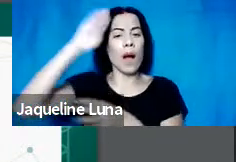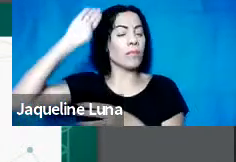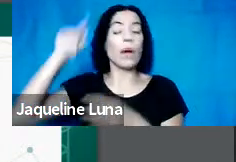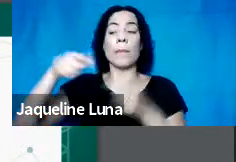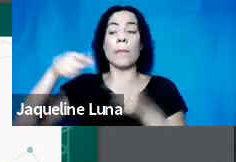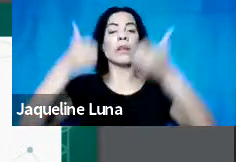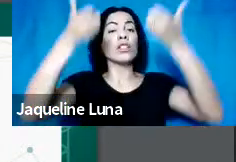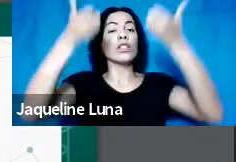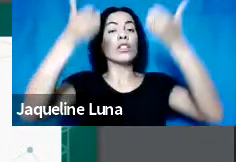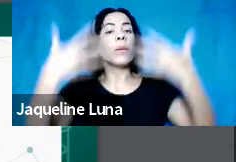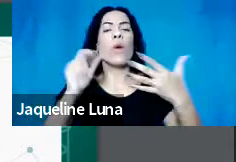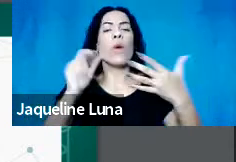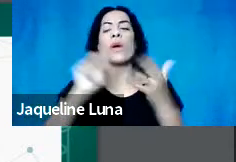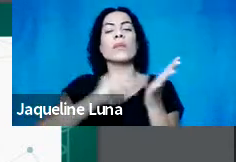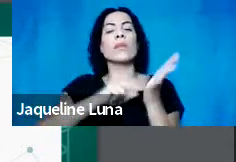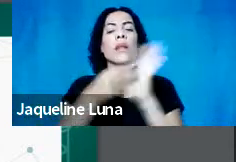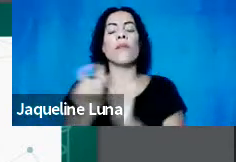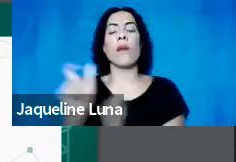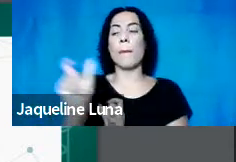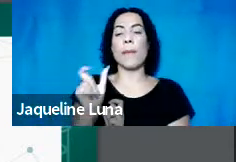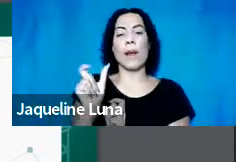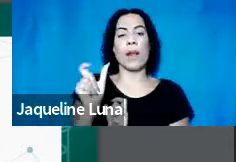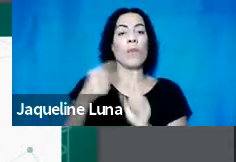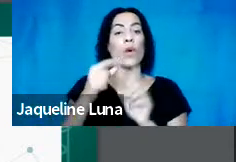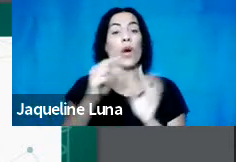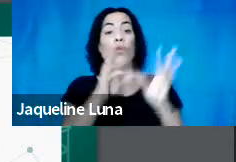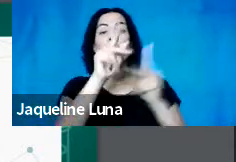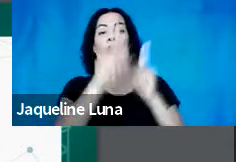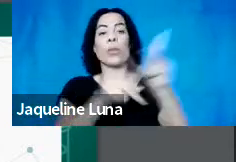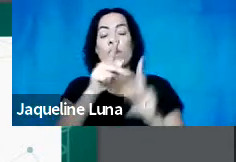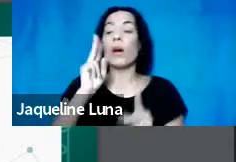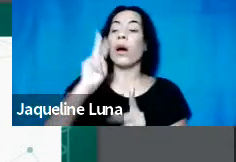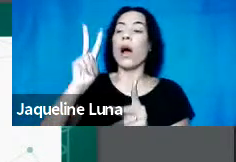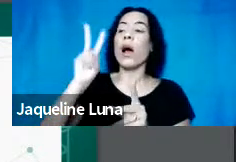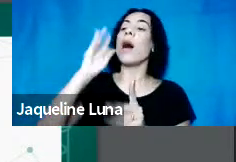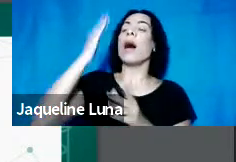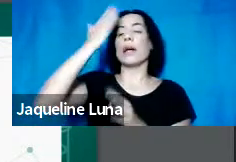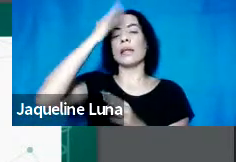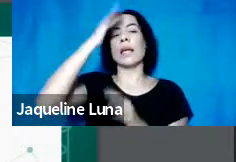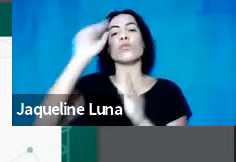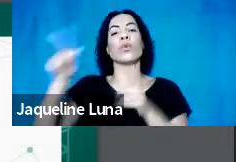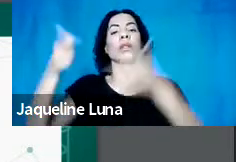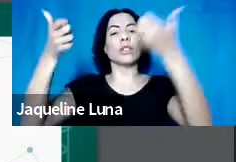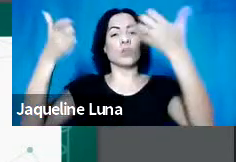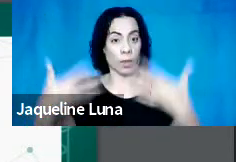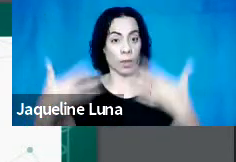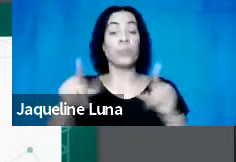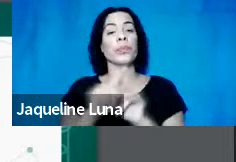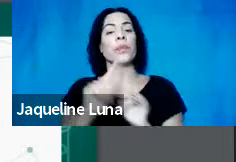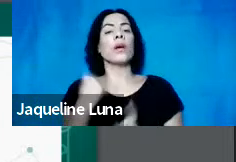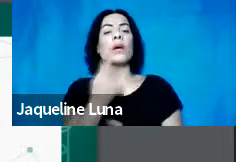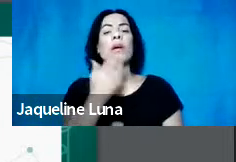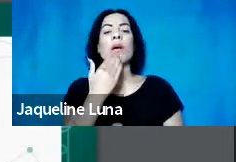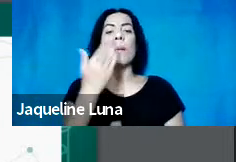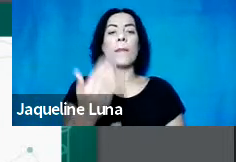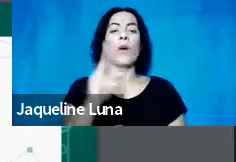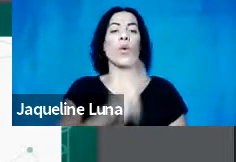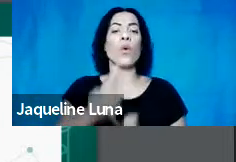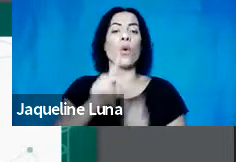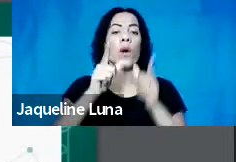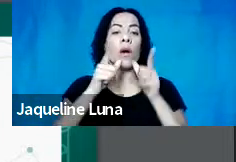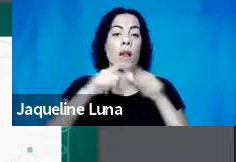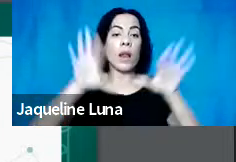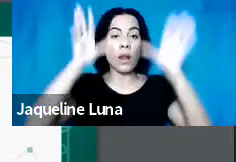pessoas falam, que isso seja acessível para a população. É, e a gente pede também o uso de uma linguagem